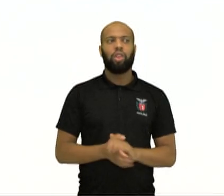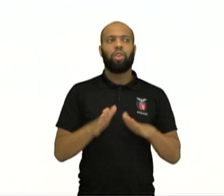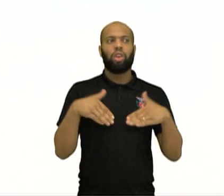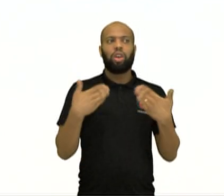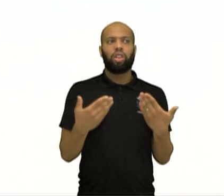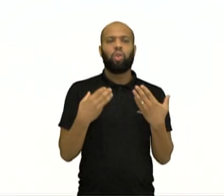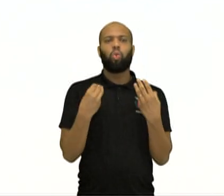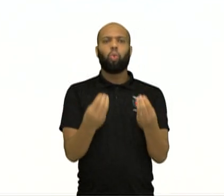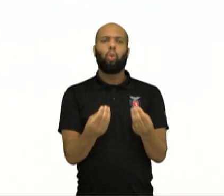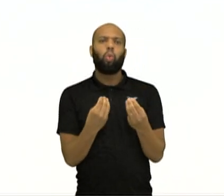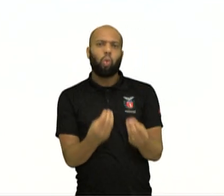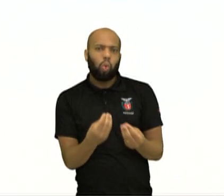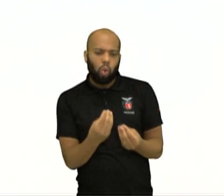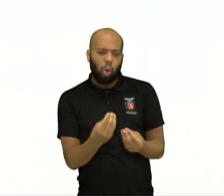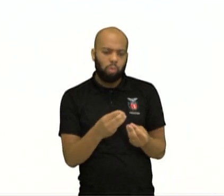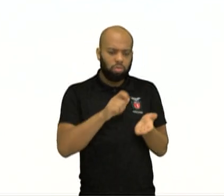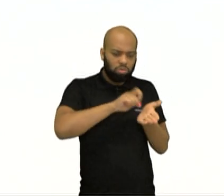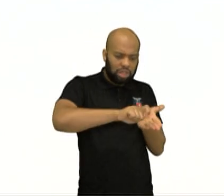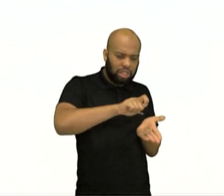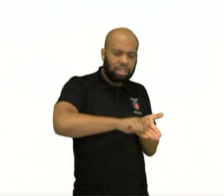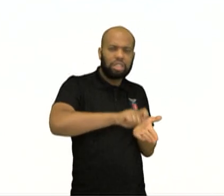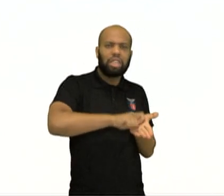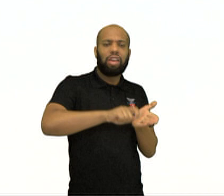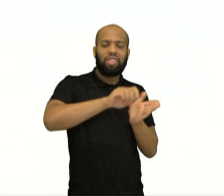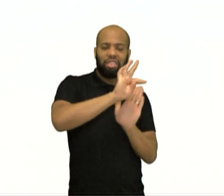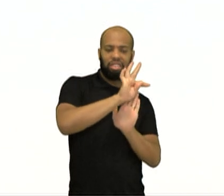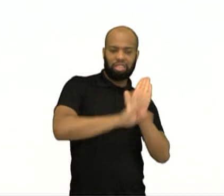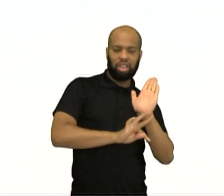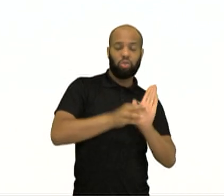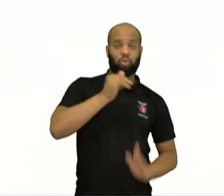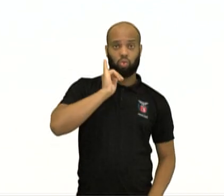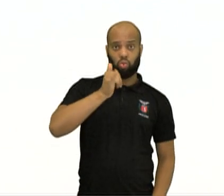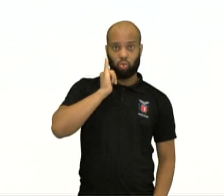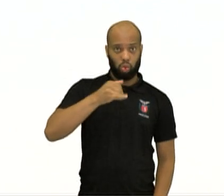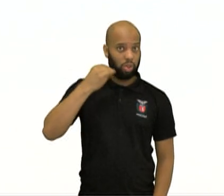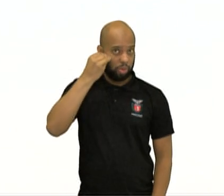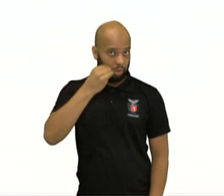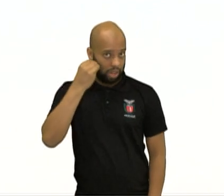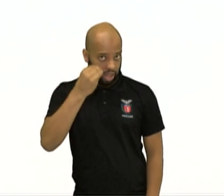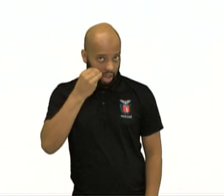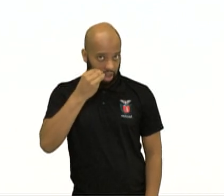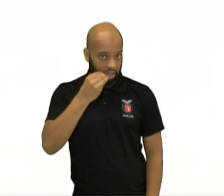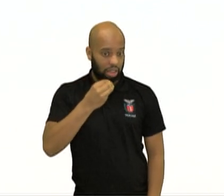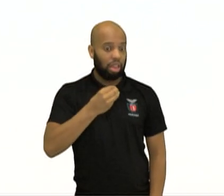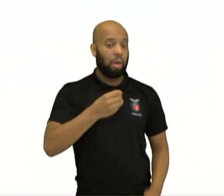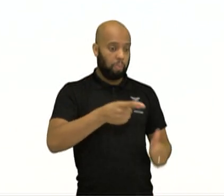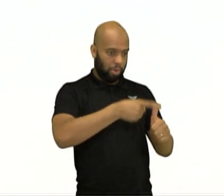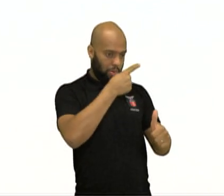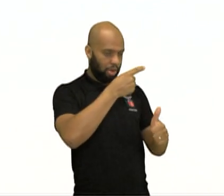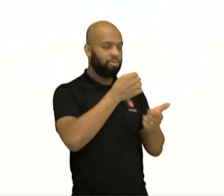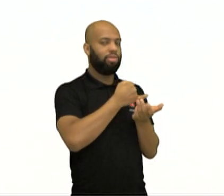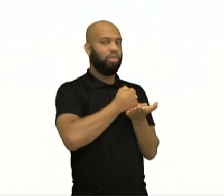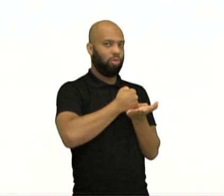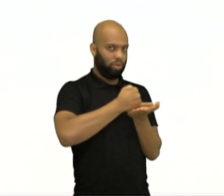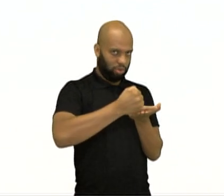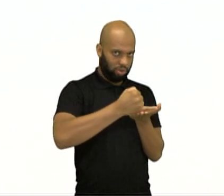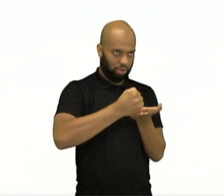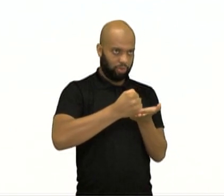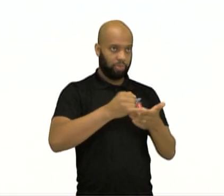a composição de um texto de relato de experiência? Você vai fazer uma introdução,